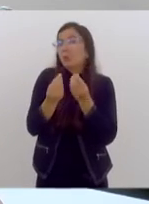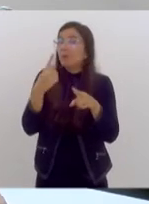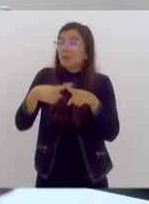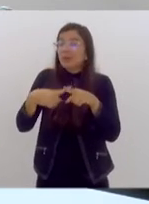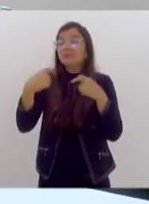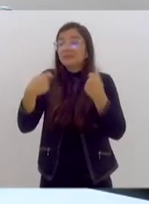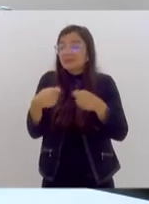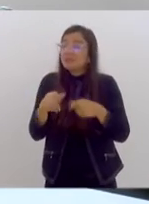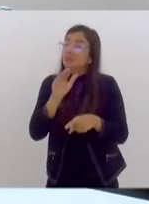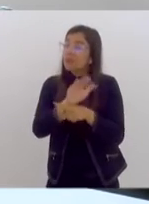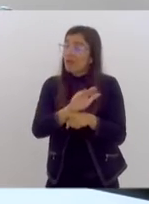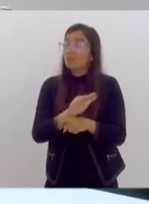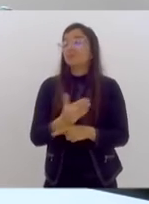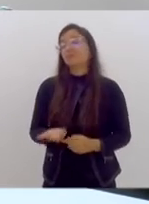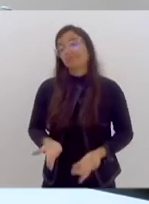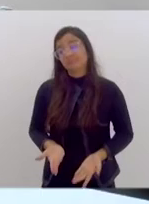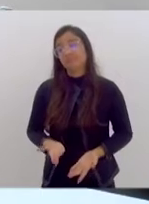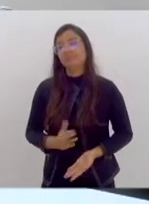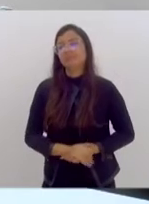solução de continuidade entendeu